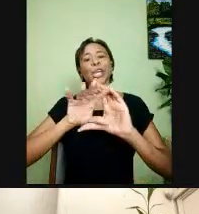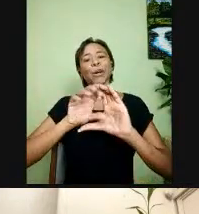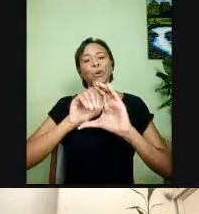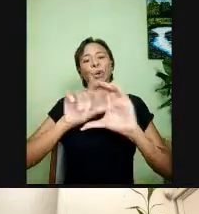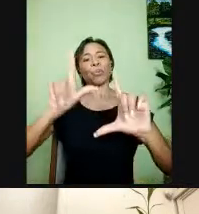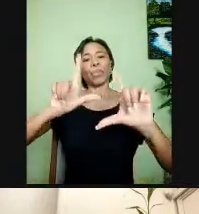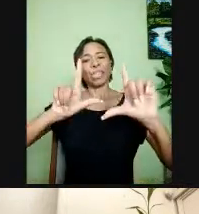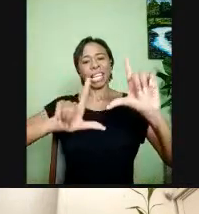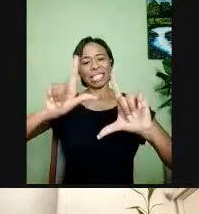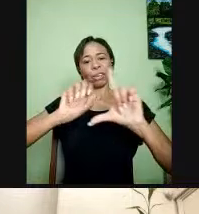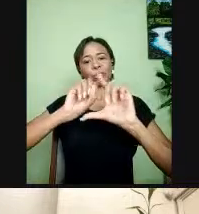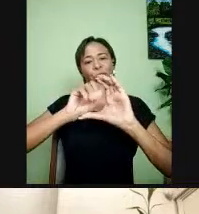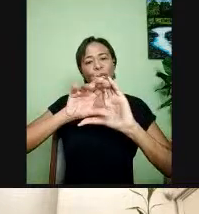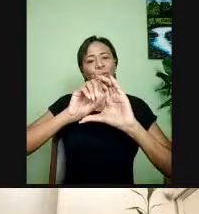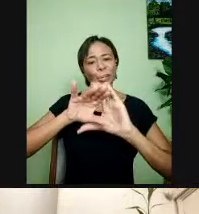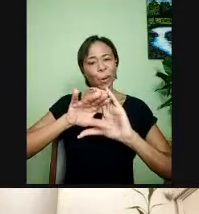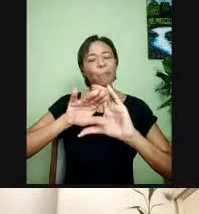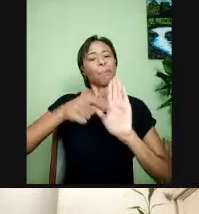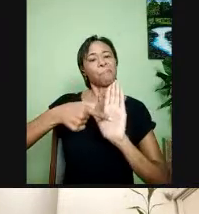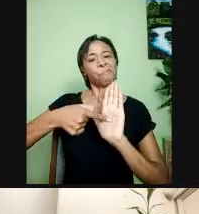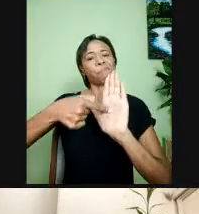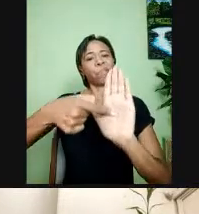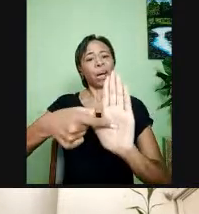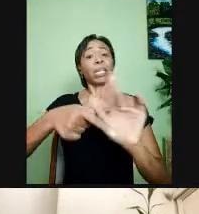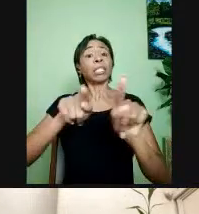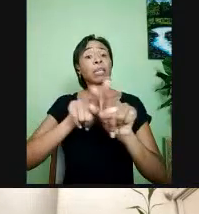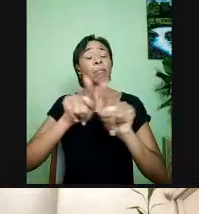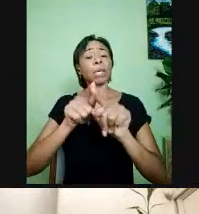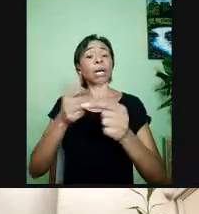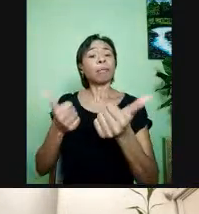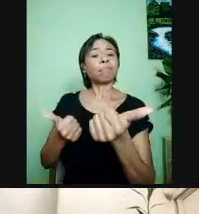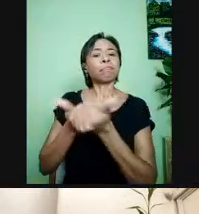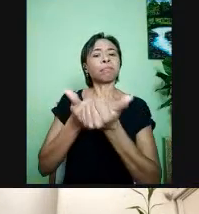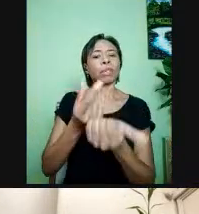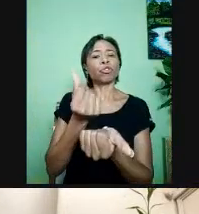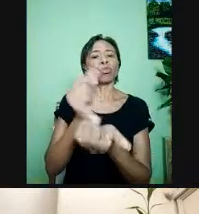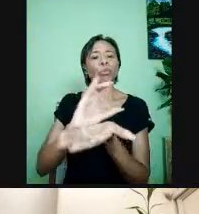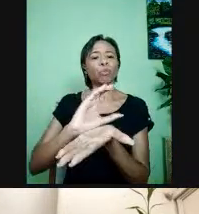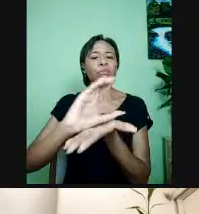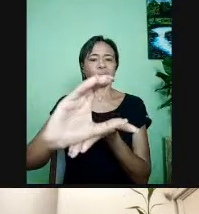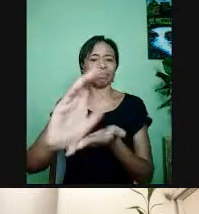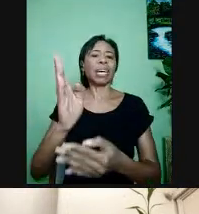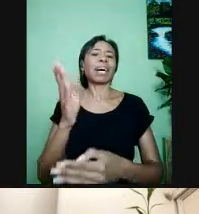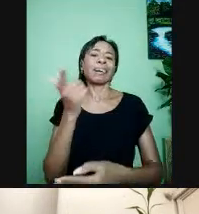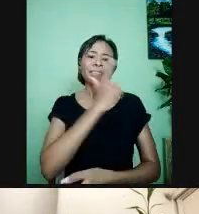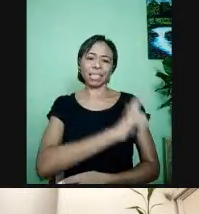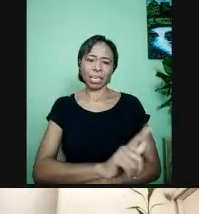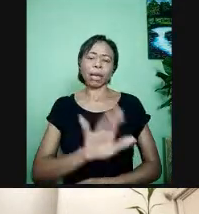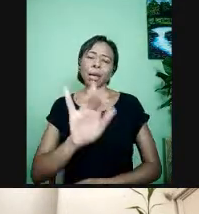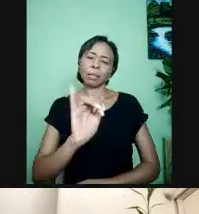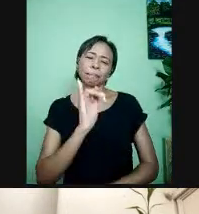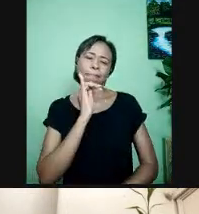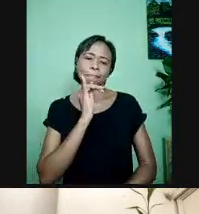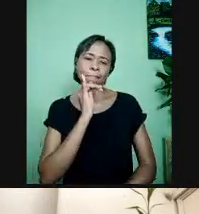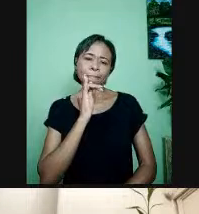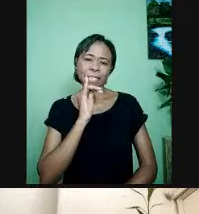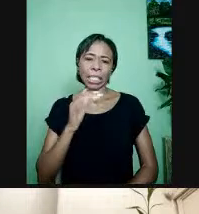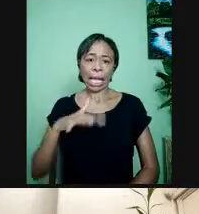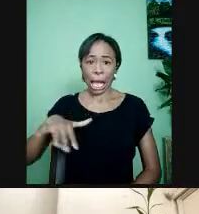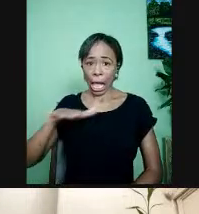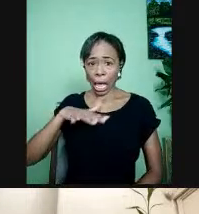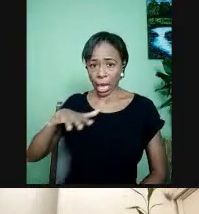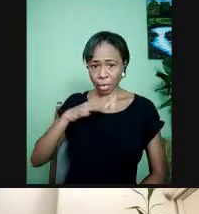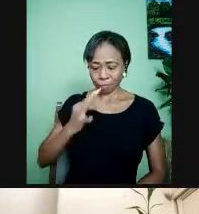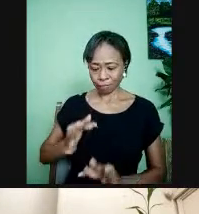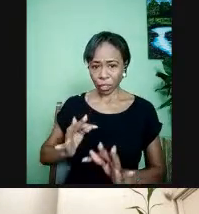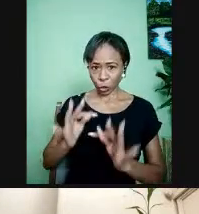também recebe um apoio em recurso financeiro para acelerar o negócio. Vou trazer um exemplo dentro de tecnologia que a gente nunca